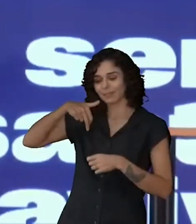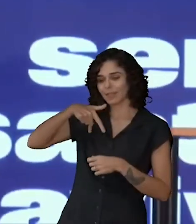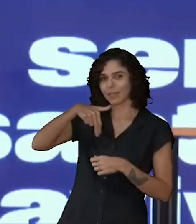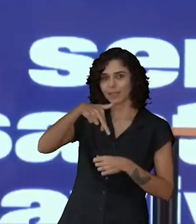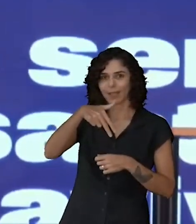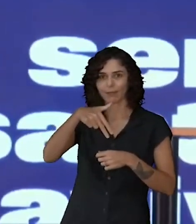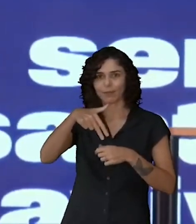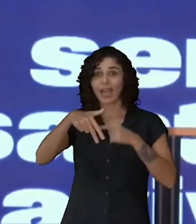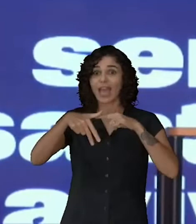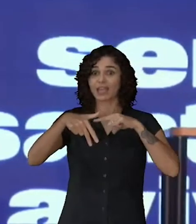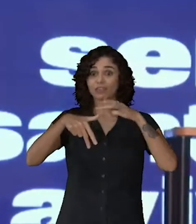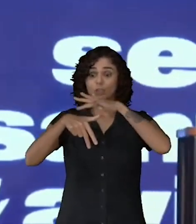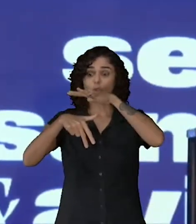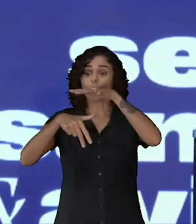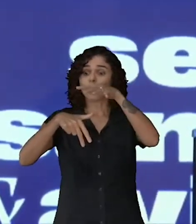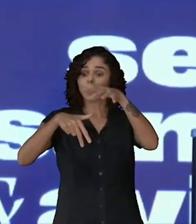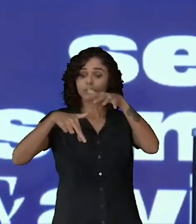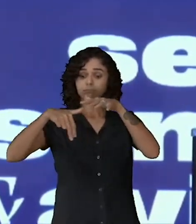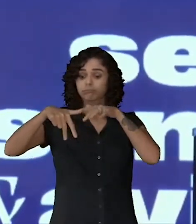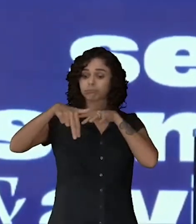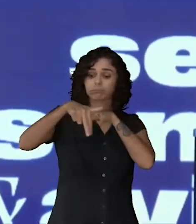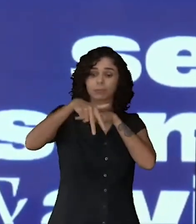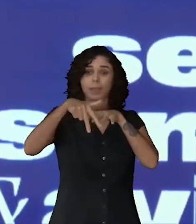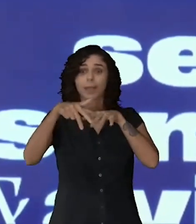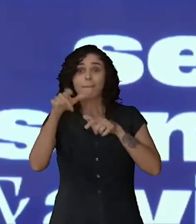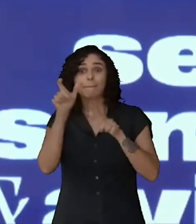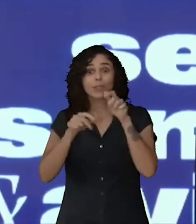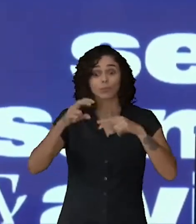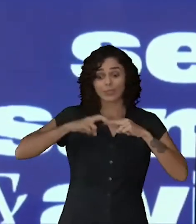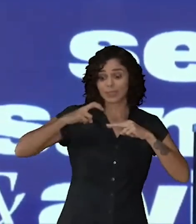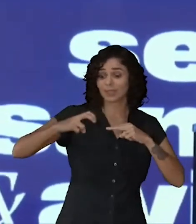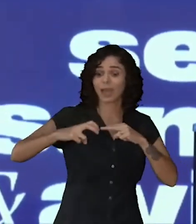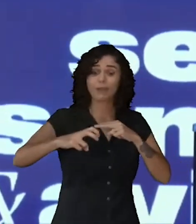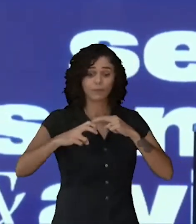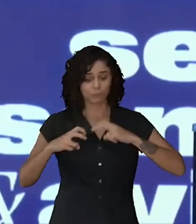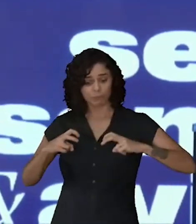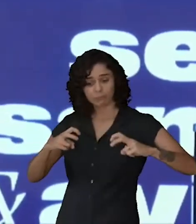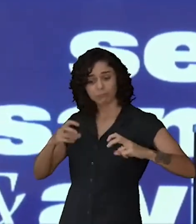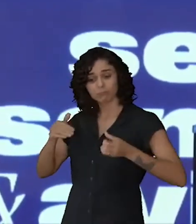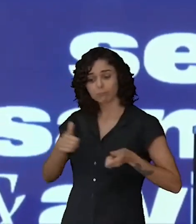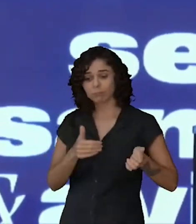Obrigado aí, gente, vocês estão atentos. Não foi um teste.